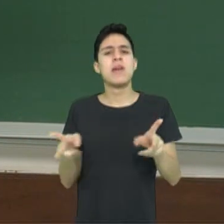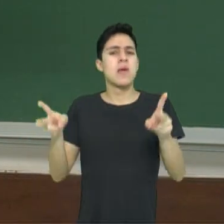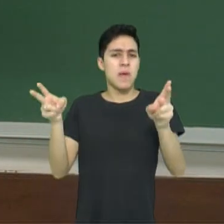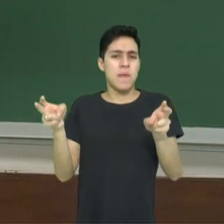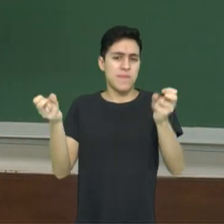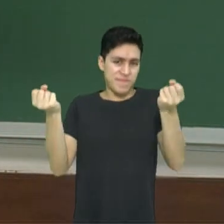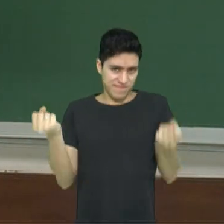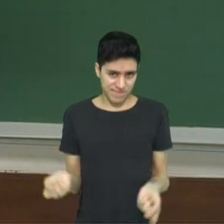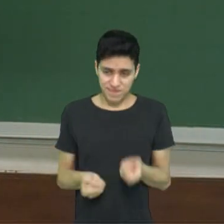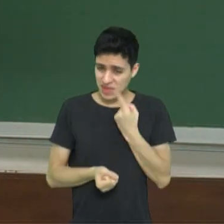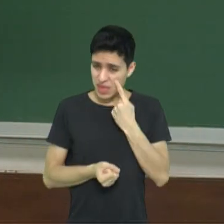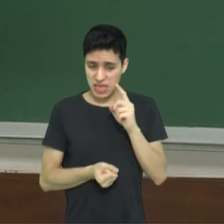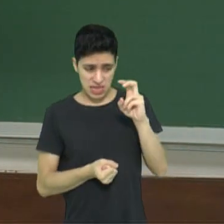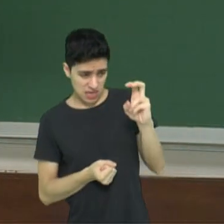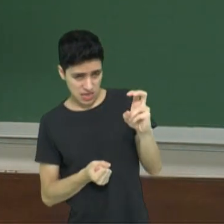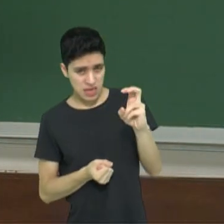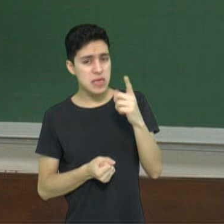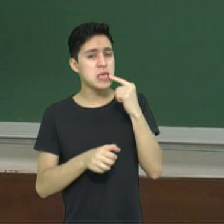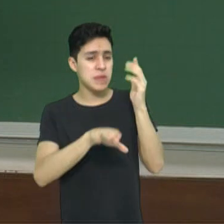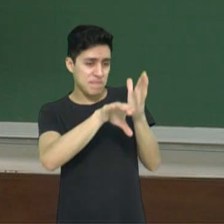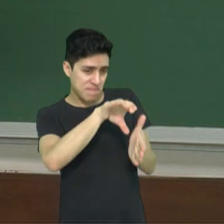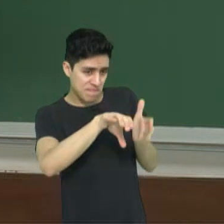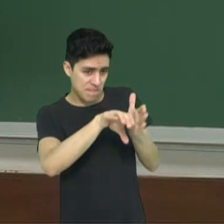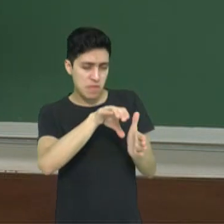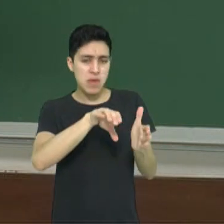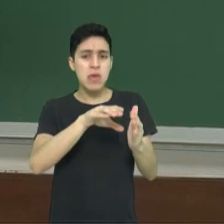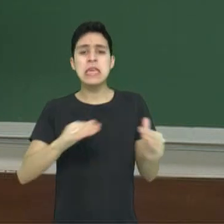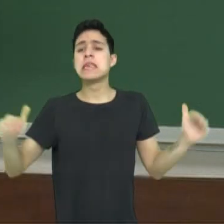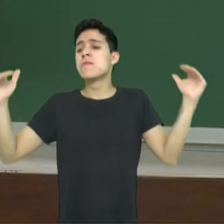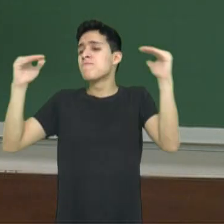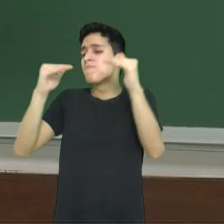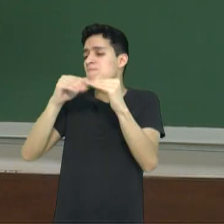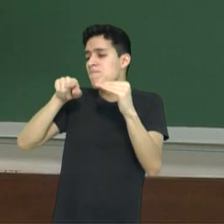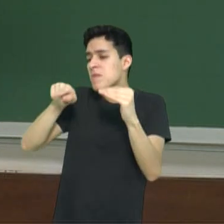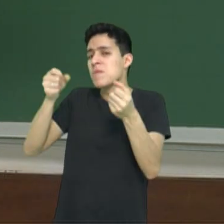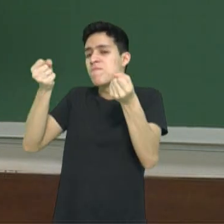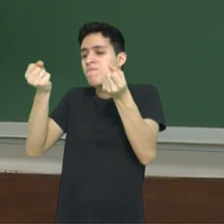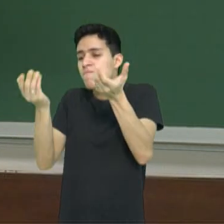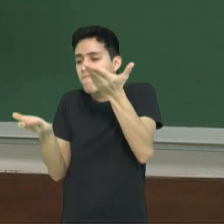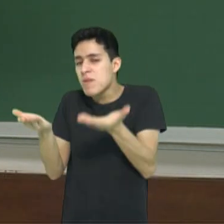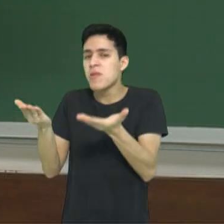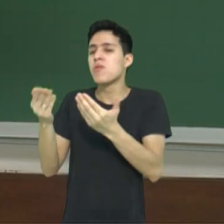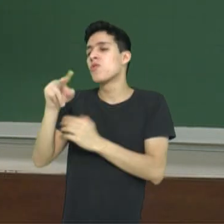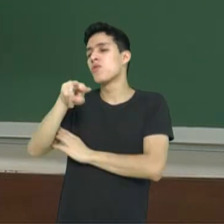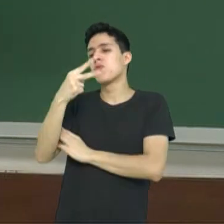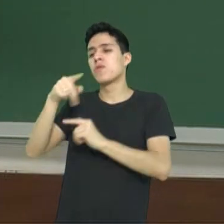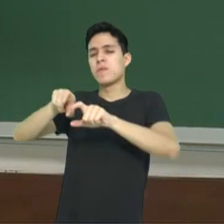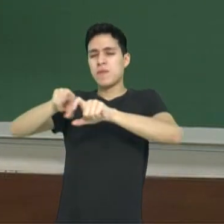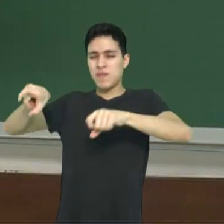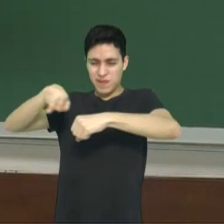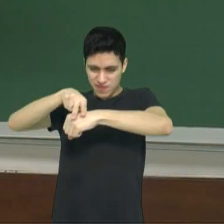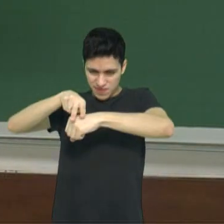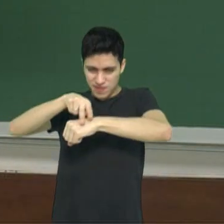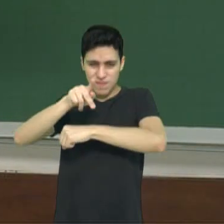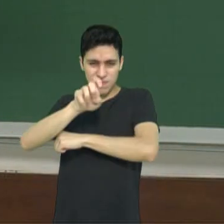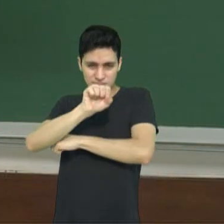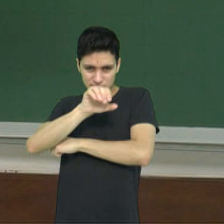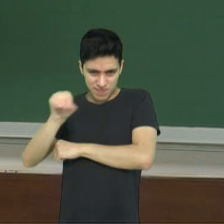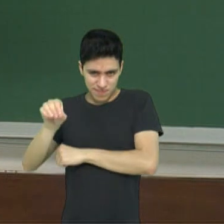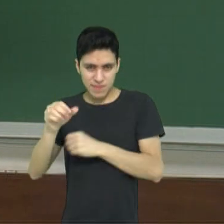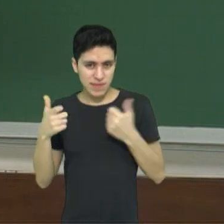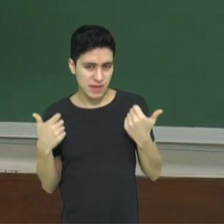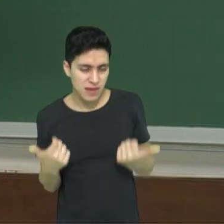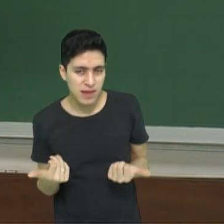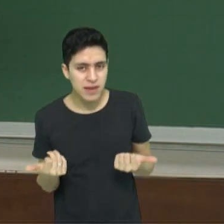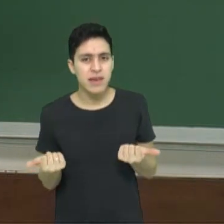igual. Então, ó, 5 tomates é igual ao peso de 2 pepinos. Ao peso. Lembra da nossa conversa